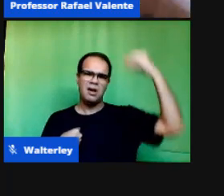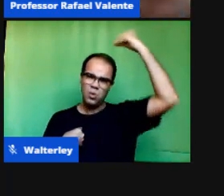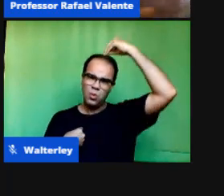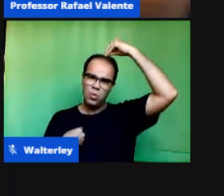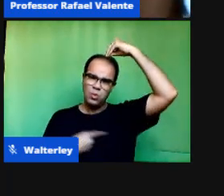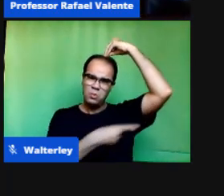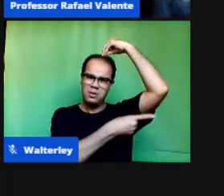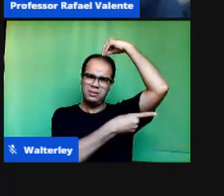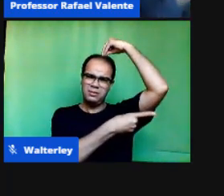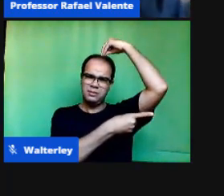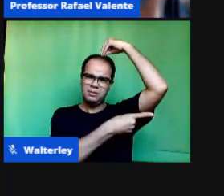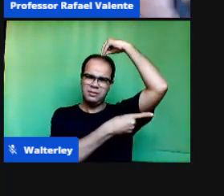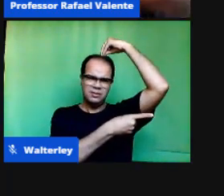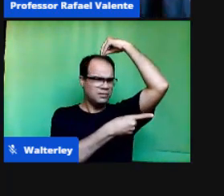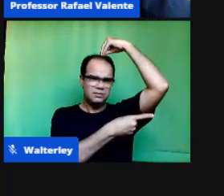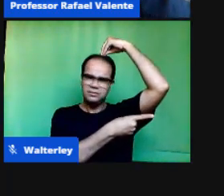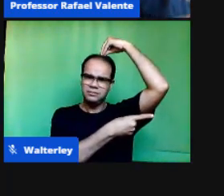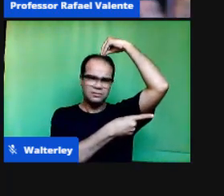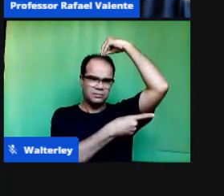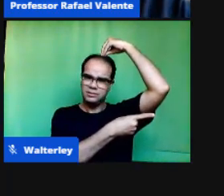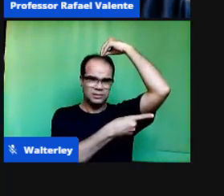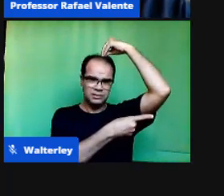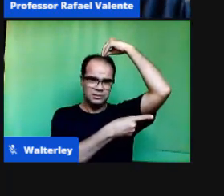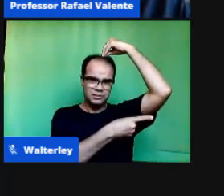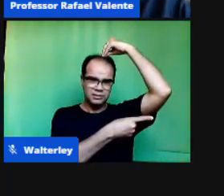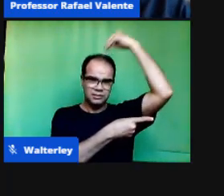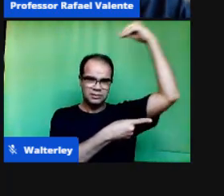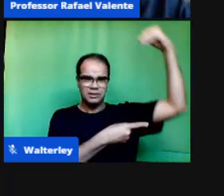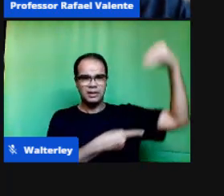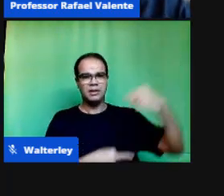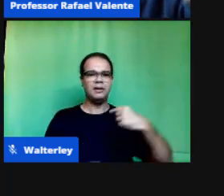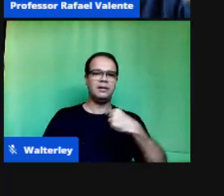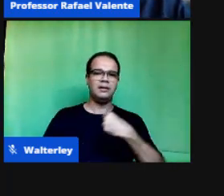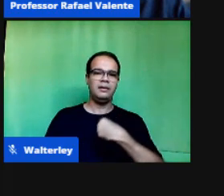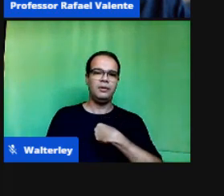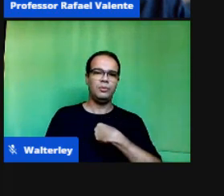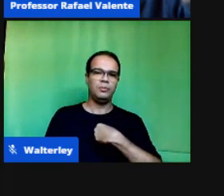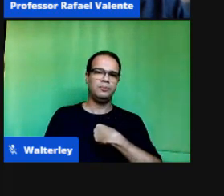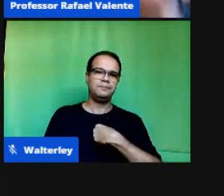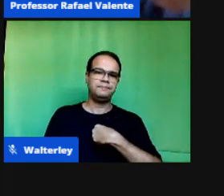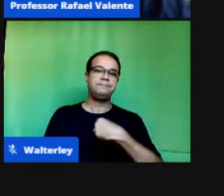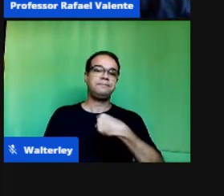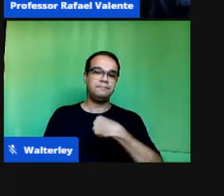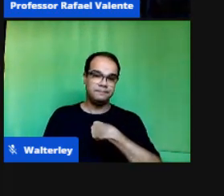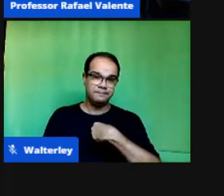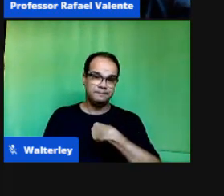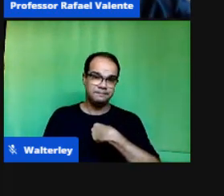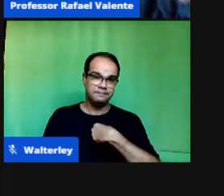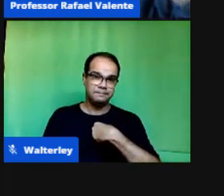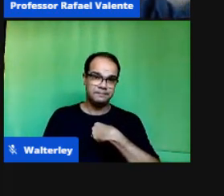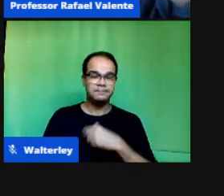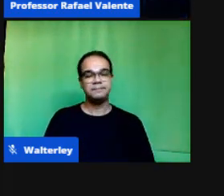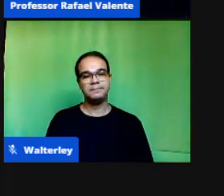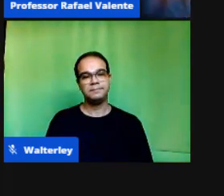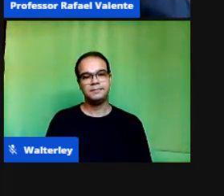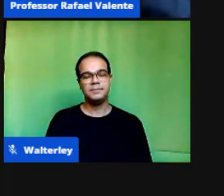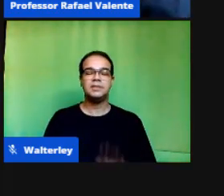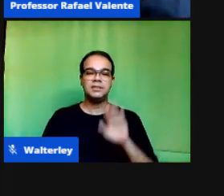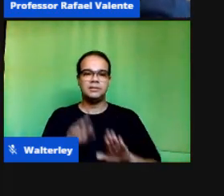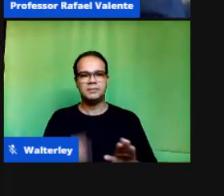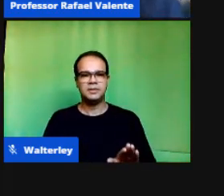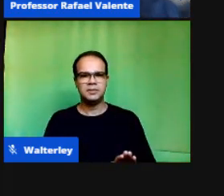amigos, né, com o contexto da nossa relação interpessoal, nós sobrecarregamos o outro com aquilo que